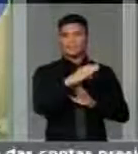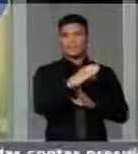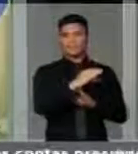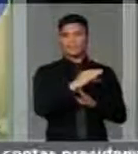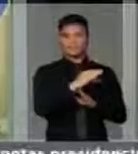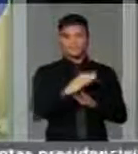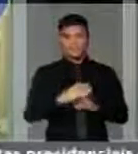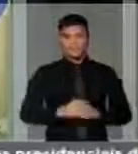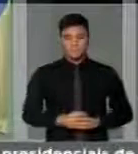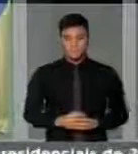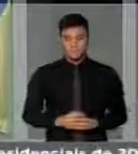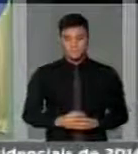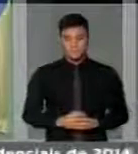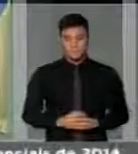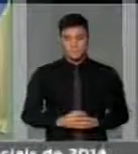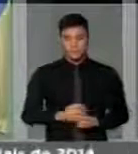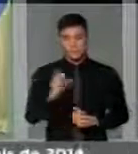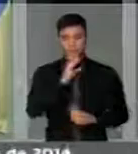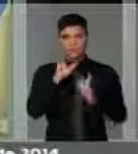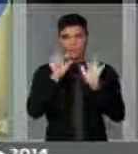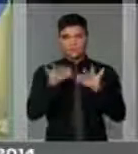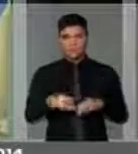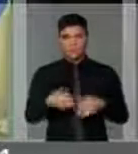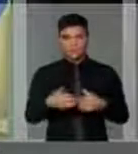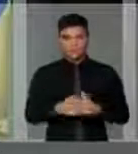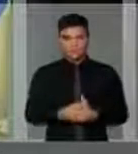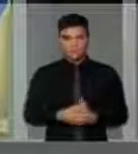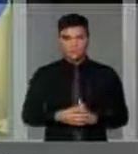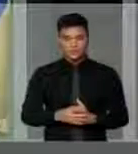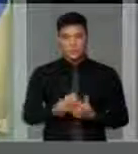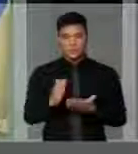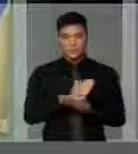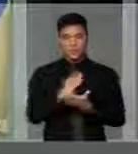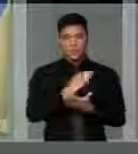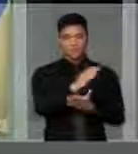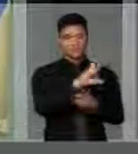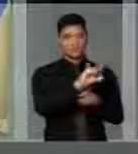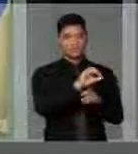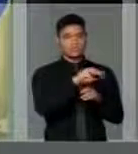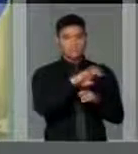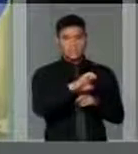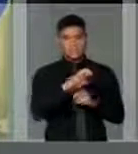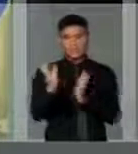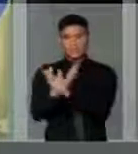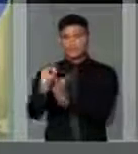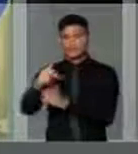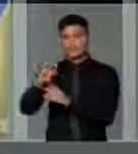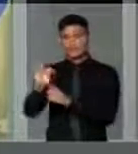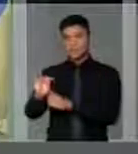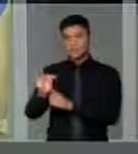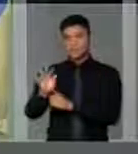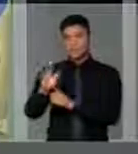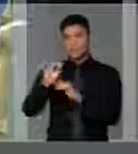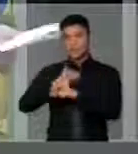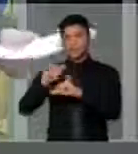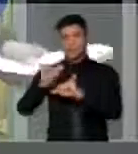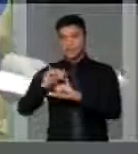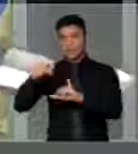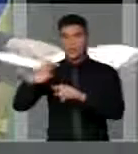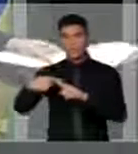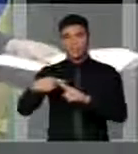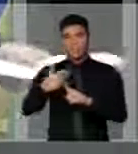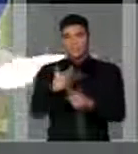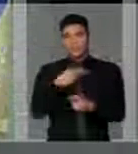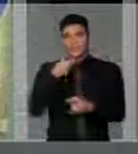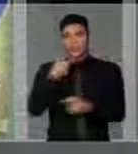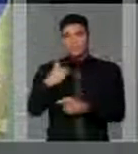Deputado, vamos concluir que eu tenho que... É só para elencar aqui alguns crimes que o governo do PT cometeu. Depois e que eles acham que ainda não tem motivo para